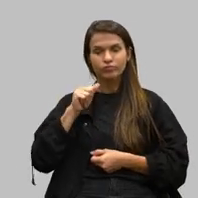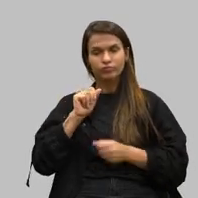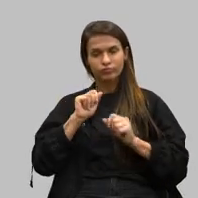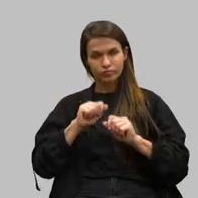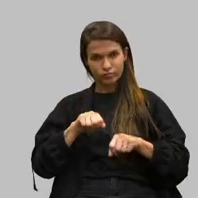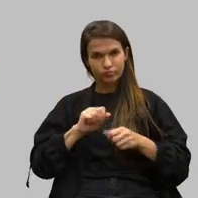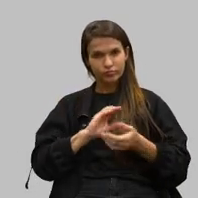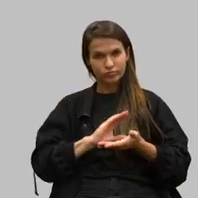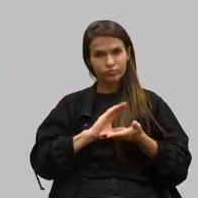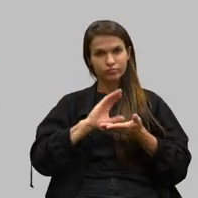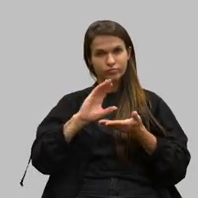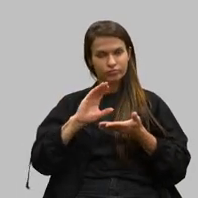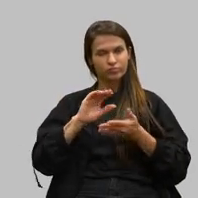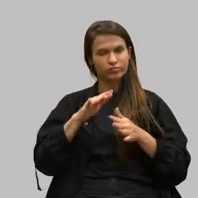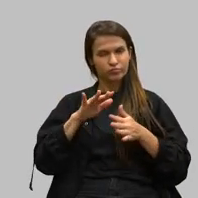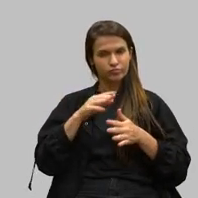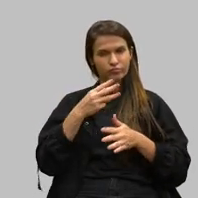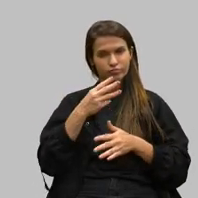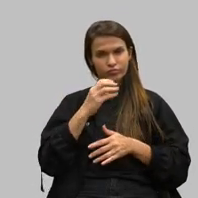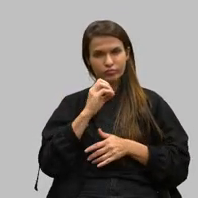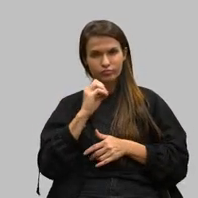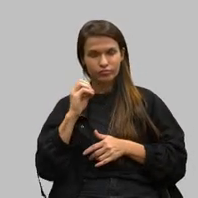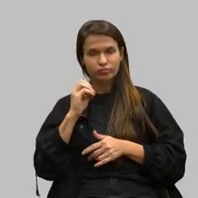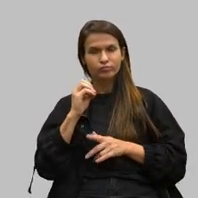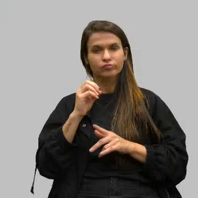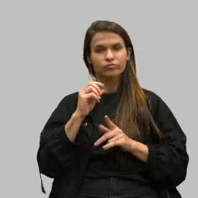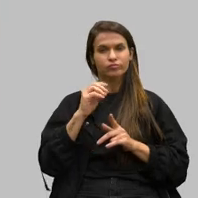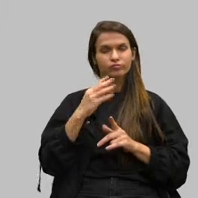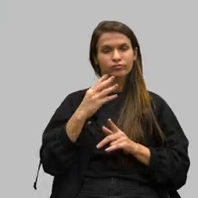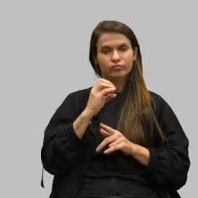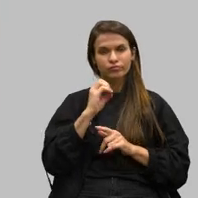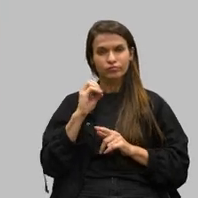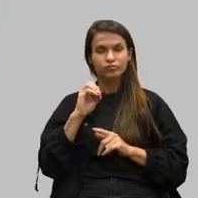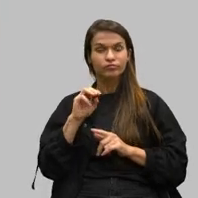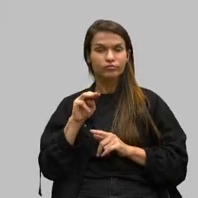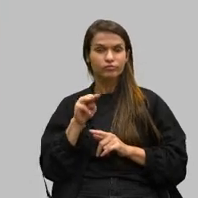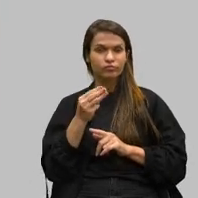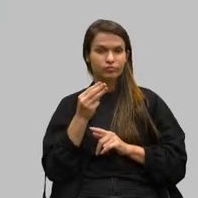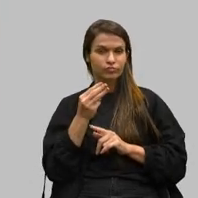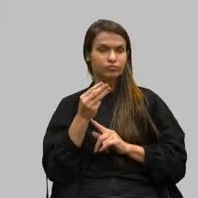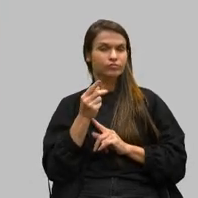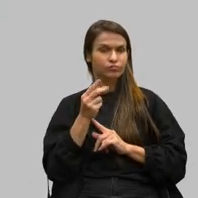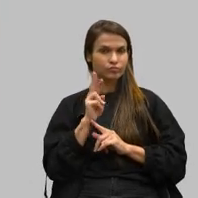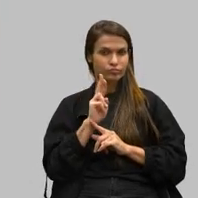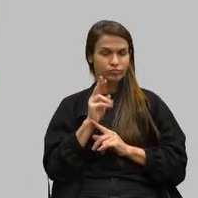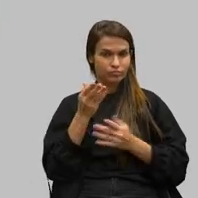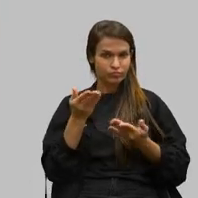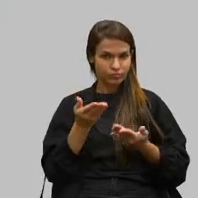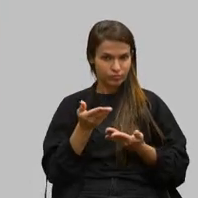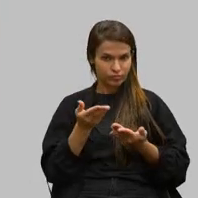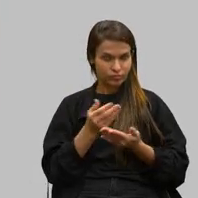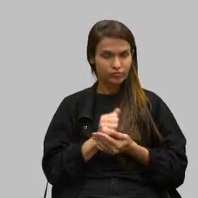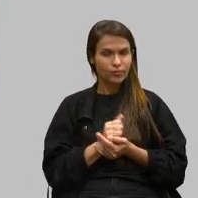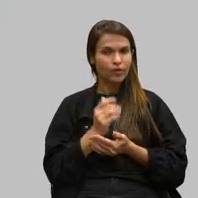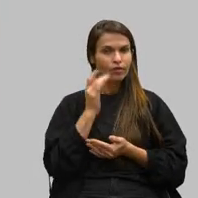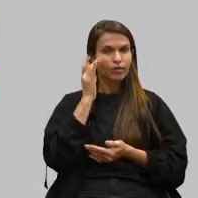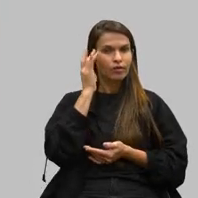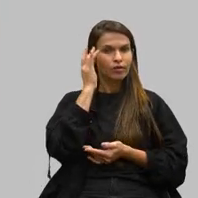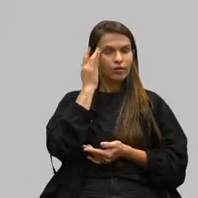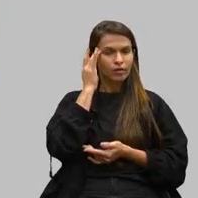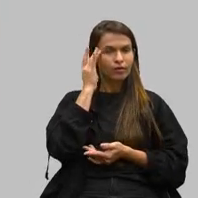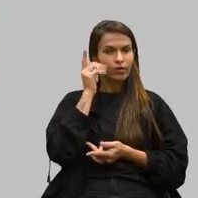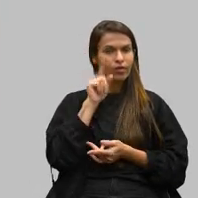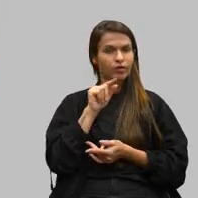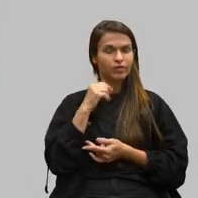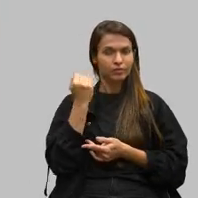deve ser de 300 a 400 milhões de reais hoje. então, eu acho que seria